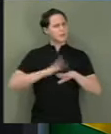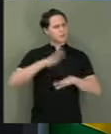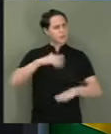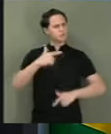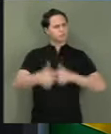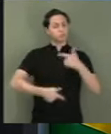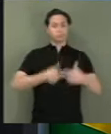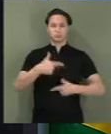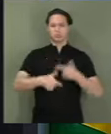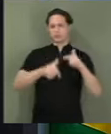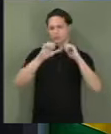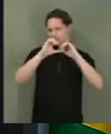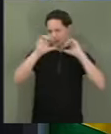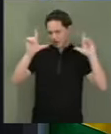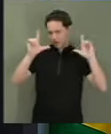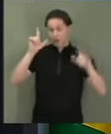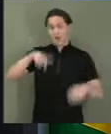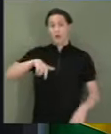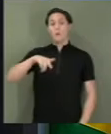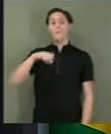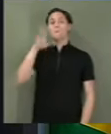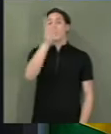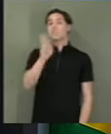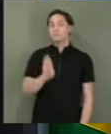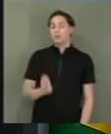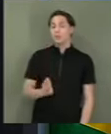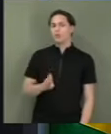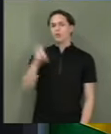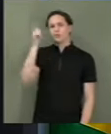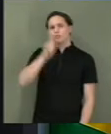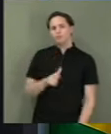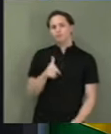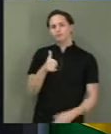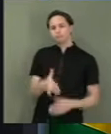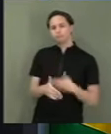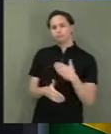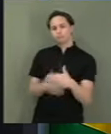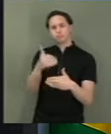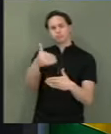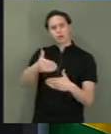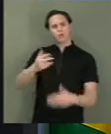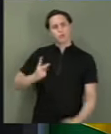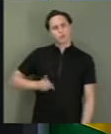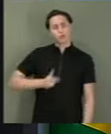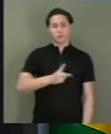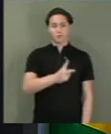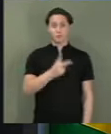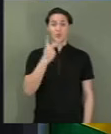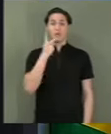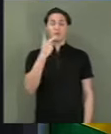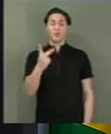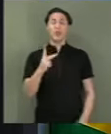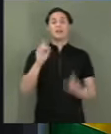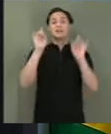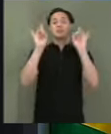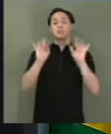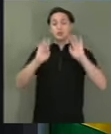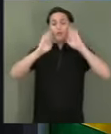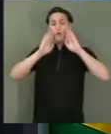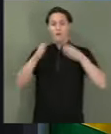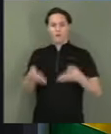é o Brasil que está indo em frente quero falar especificamente do meu Rio Grande do Sul